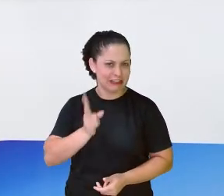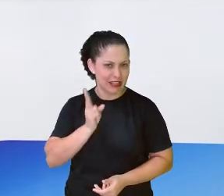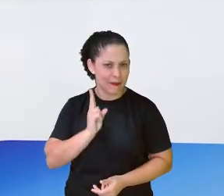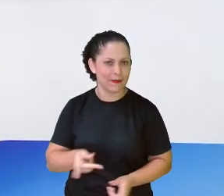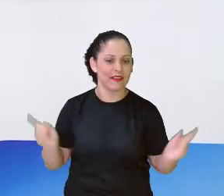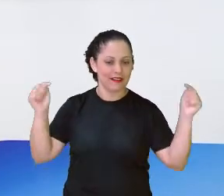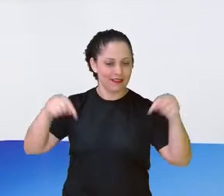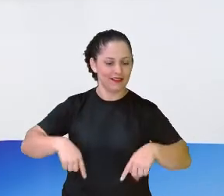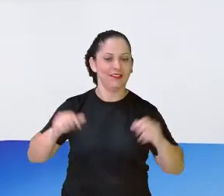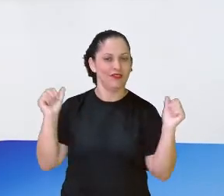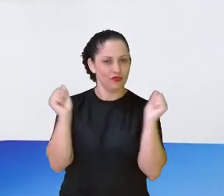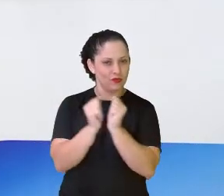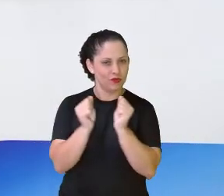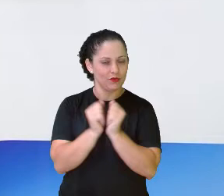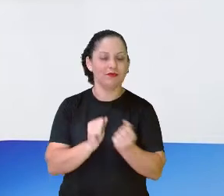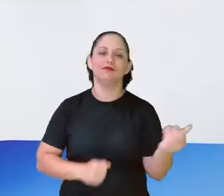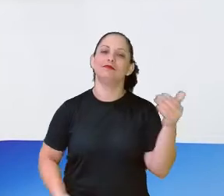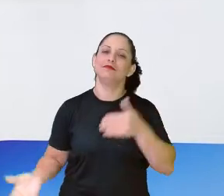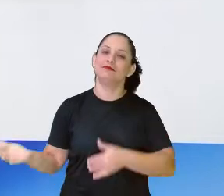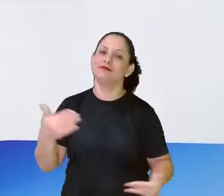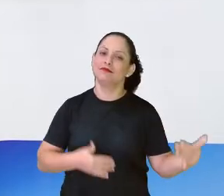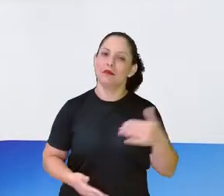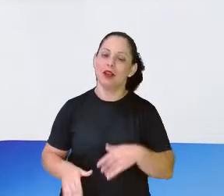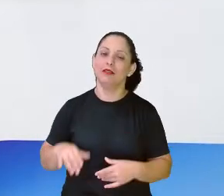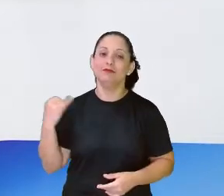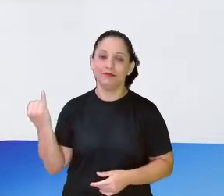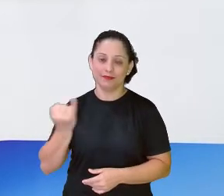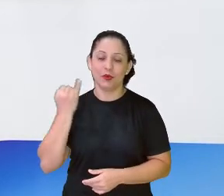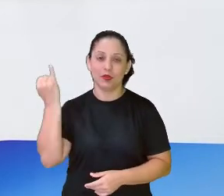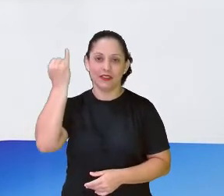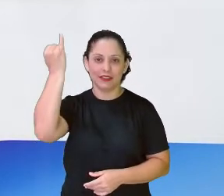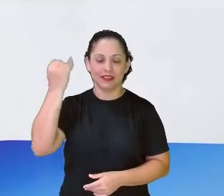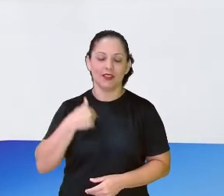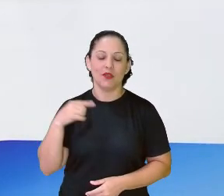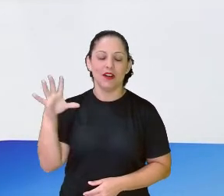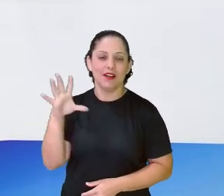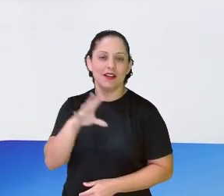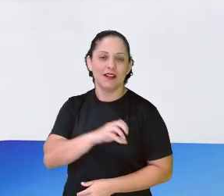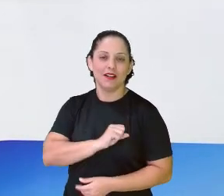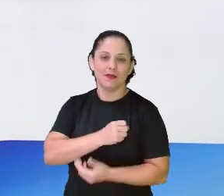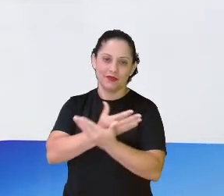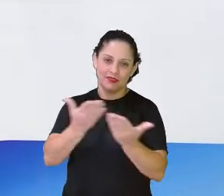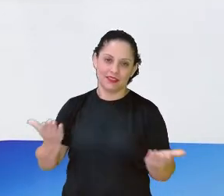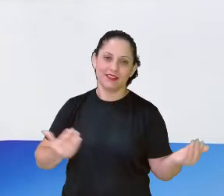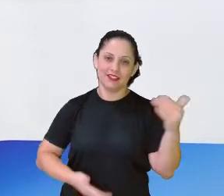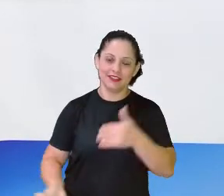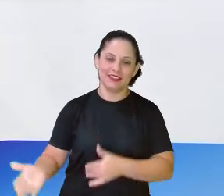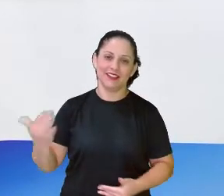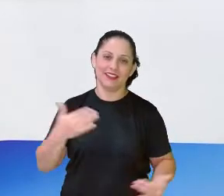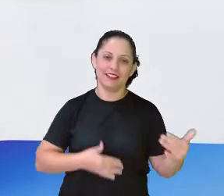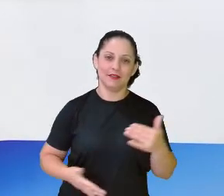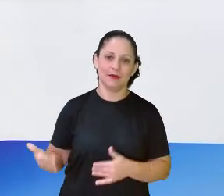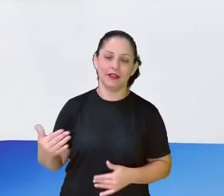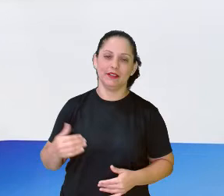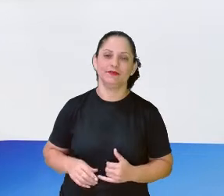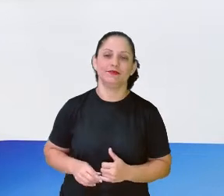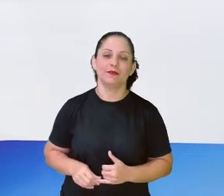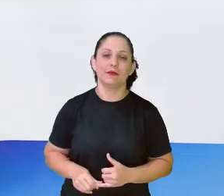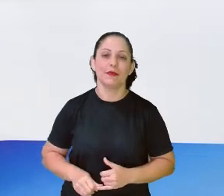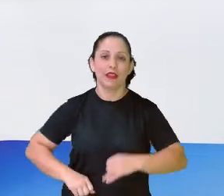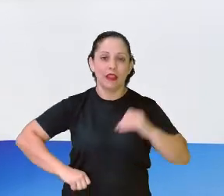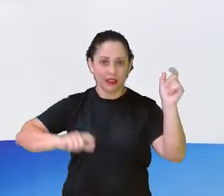abandonam. Isso é muito importante para mim. Eu adoro receber a tua mensagem. Além da